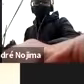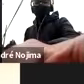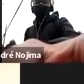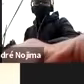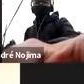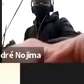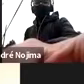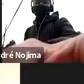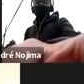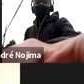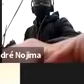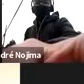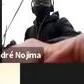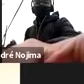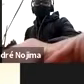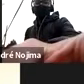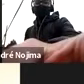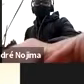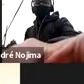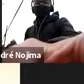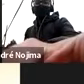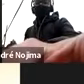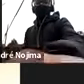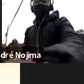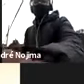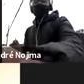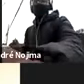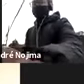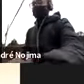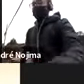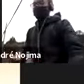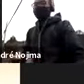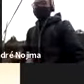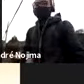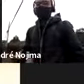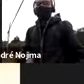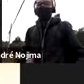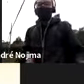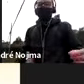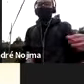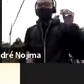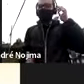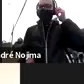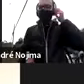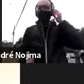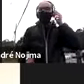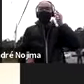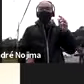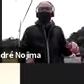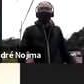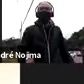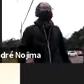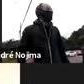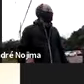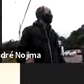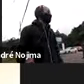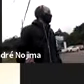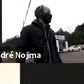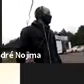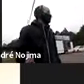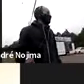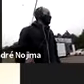antigamente. O transporte já não é o mesmo transporte. Eu sempre falei isso para a empresa. O trabalhador, o cara que